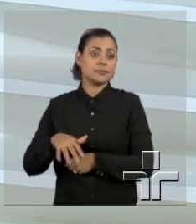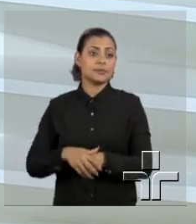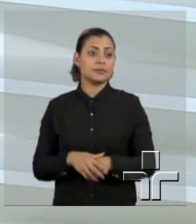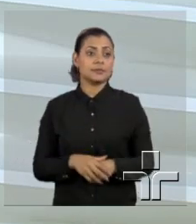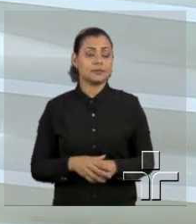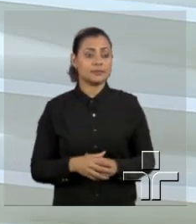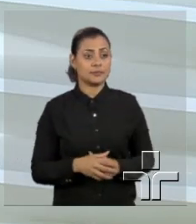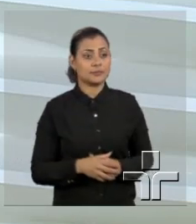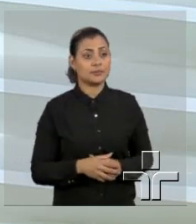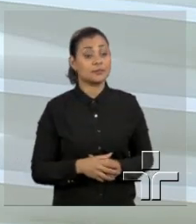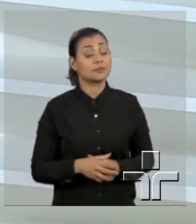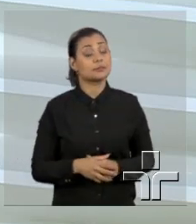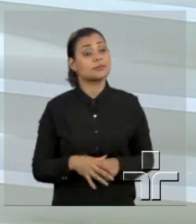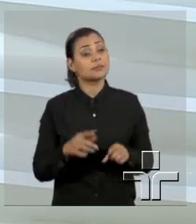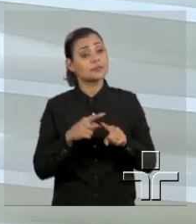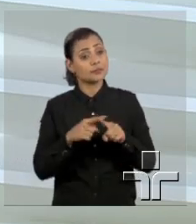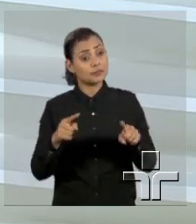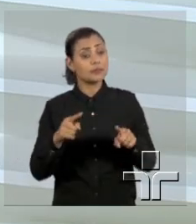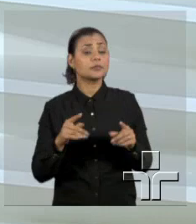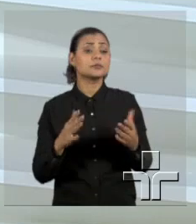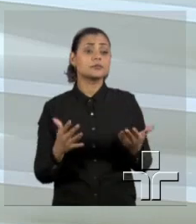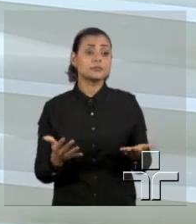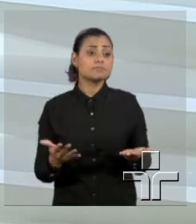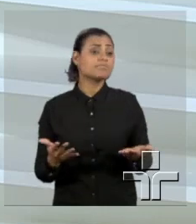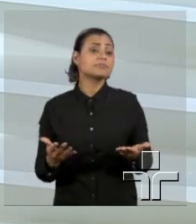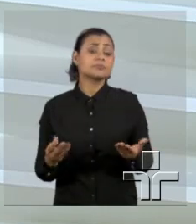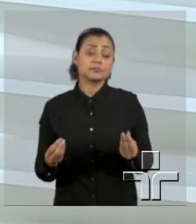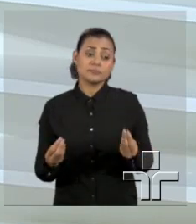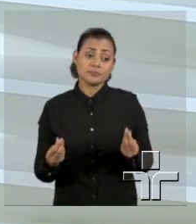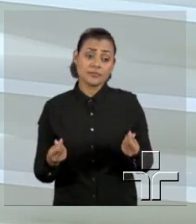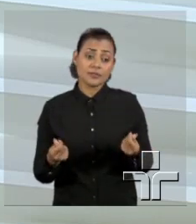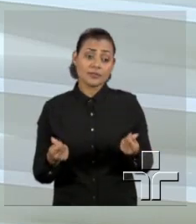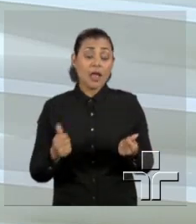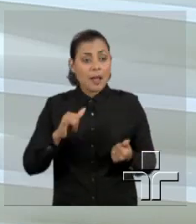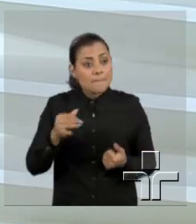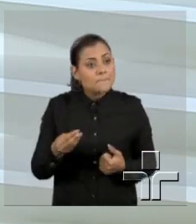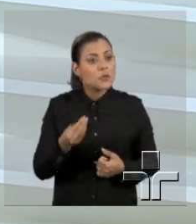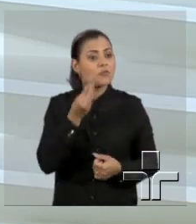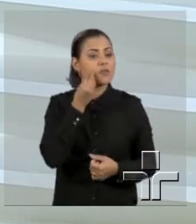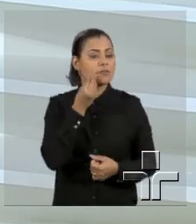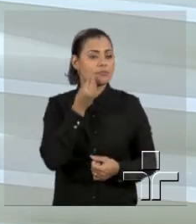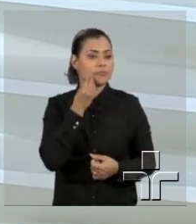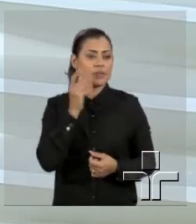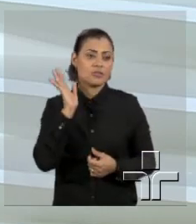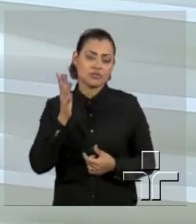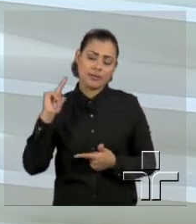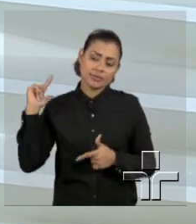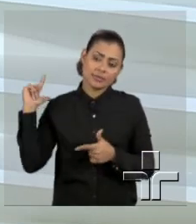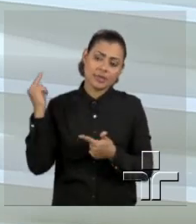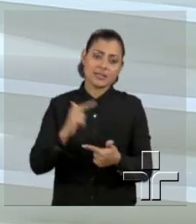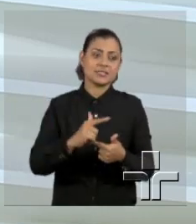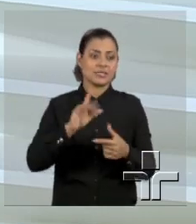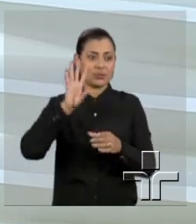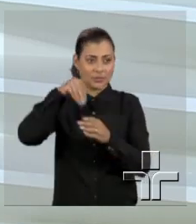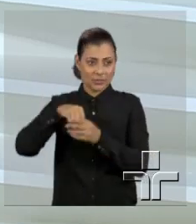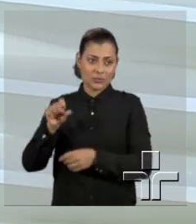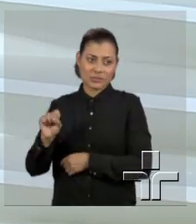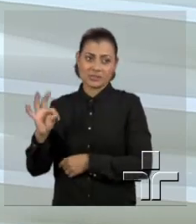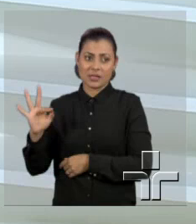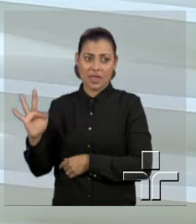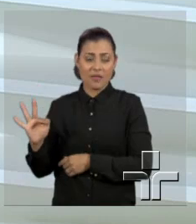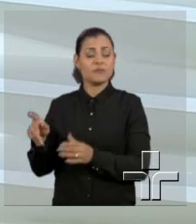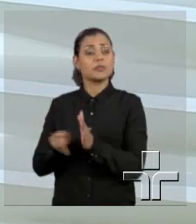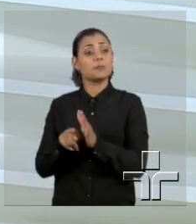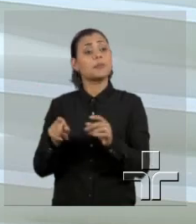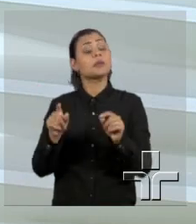e tem resultado proveitoso, né? Há resultados proveitosos dessa tradição que se estabeleceu no Ministério Público.